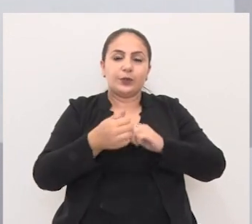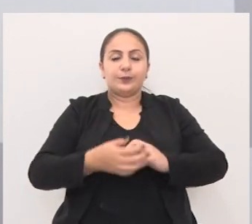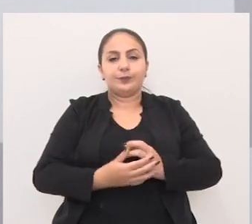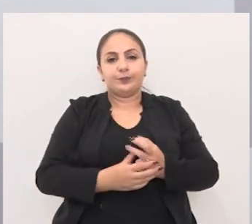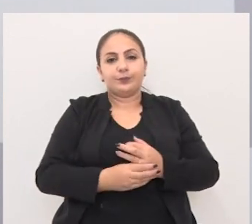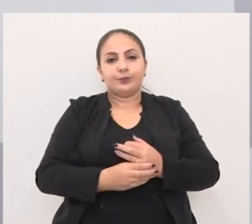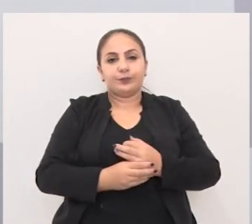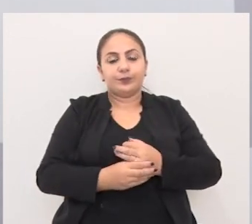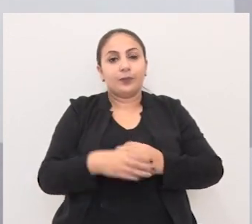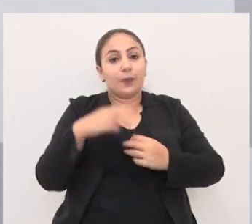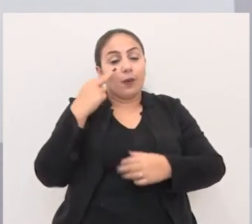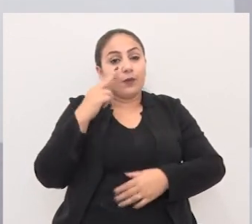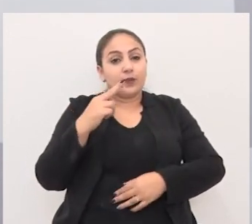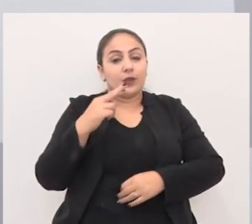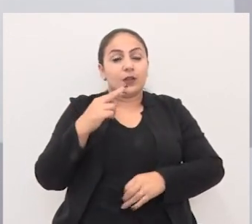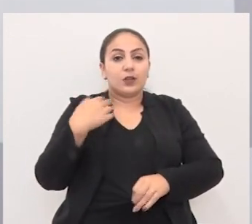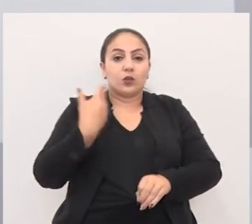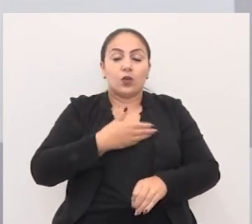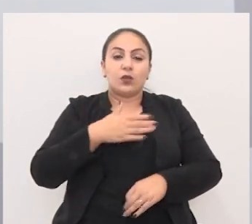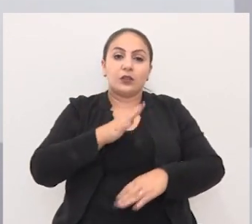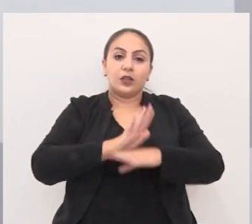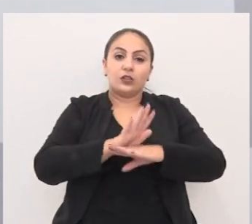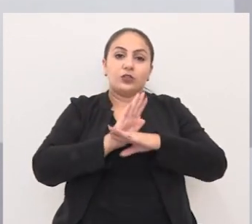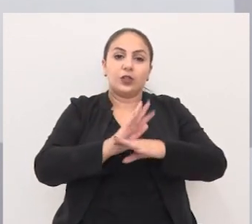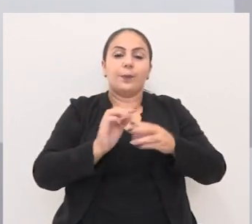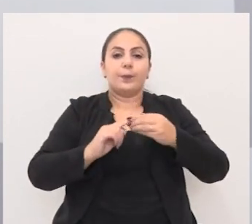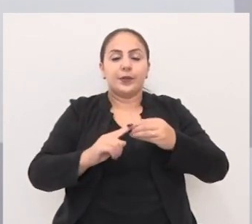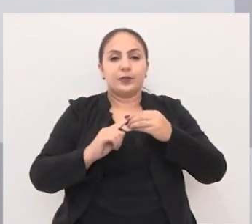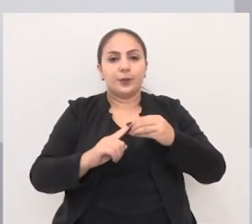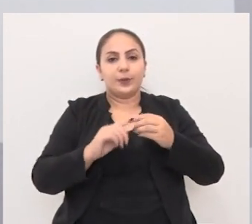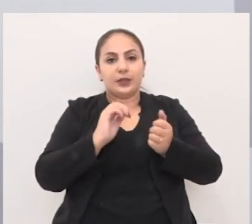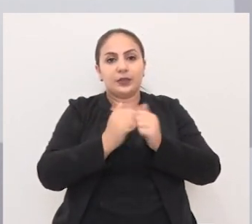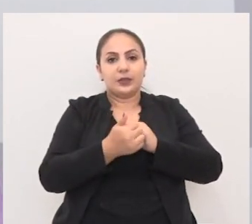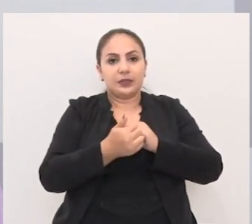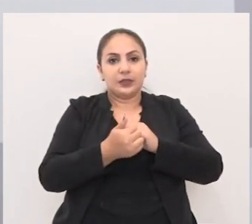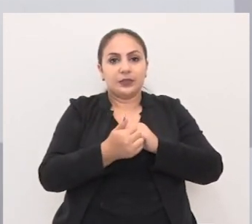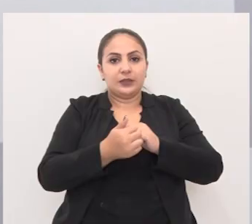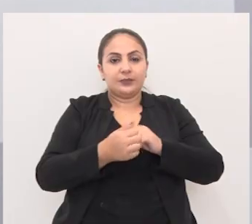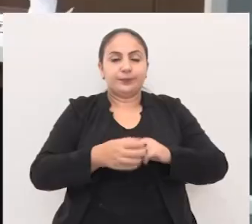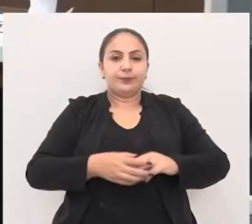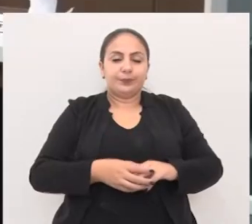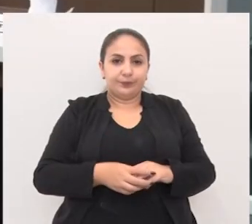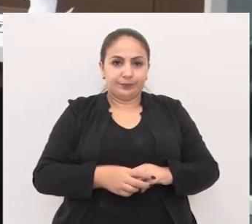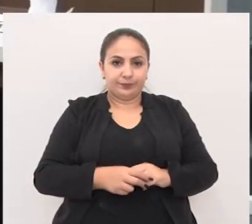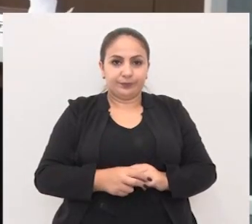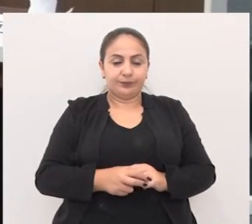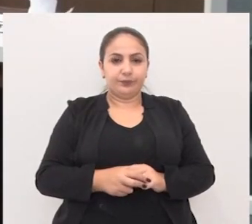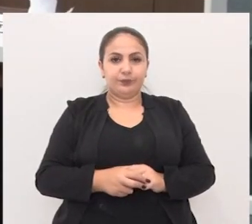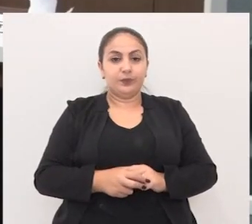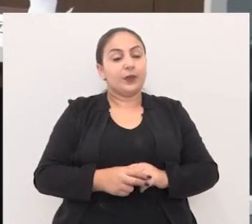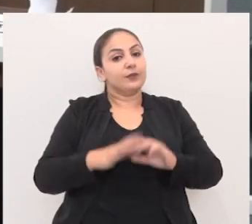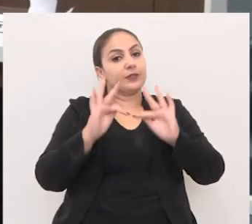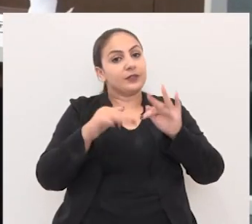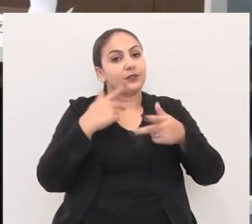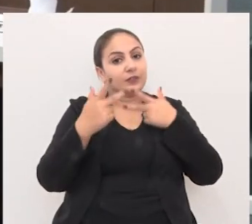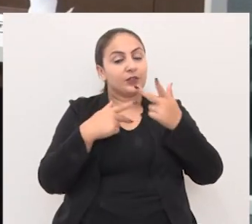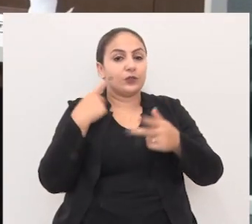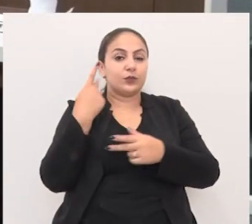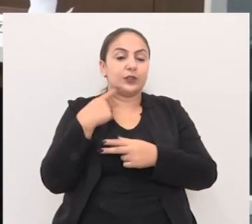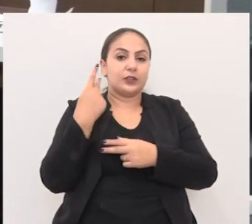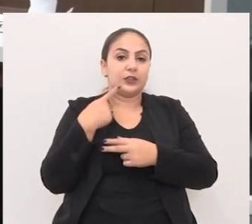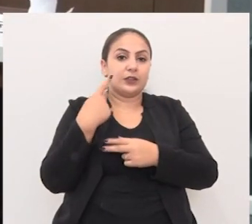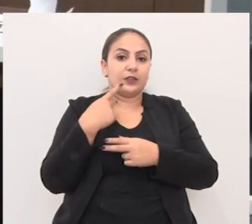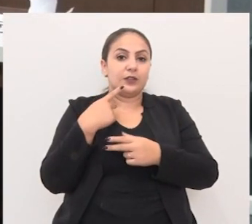Esporte para viabilizar uma ajuda, um suporte, principalmente para esses atletas de luta. E para encerrar seu discurso,